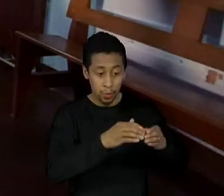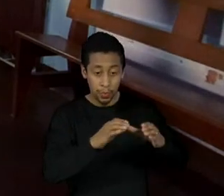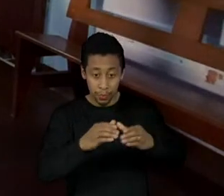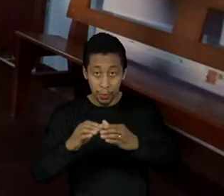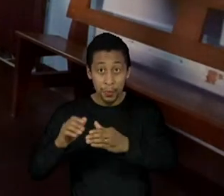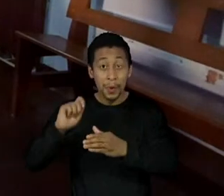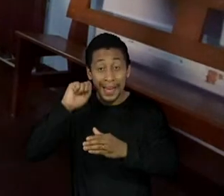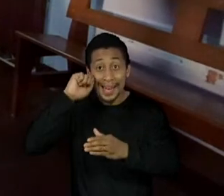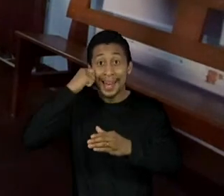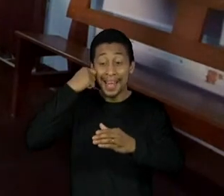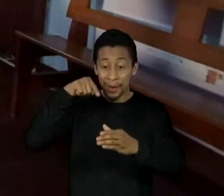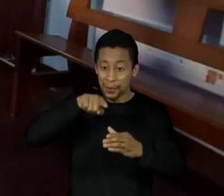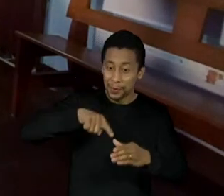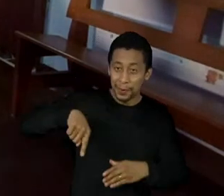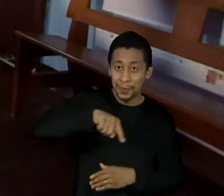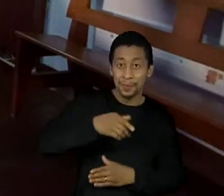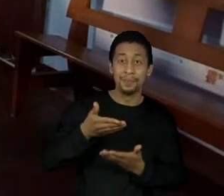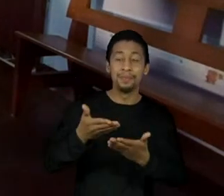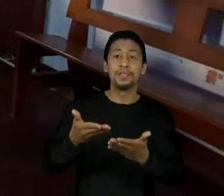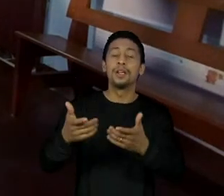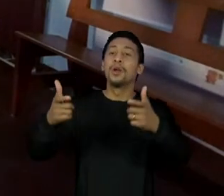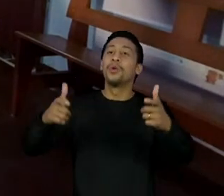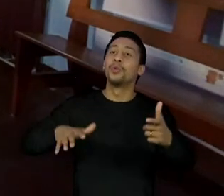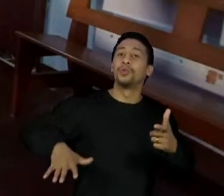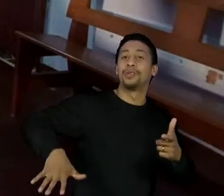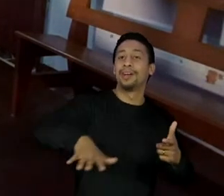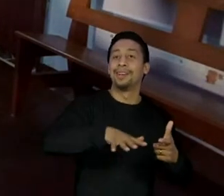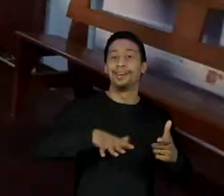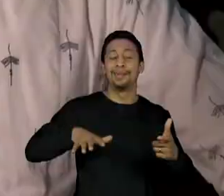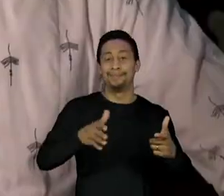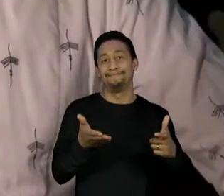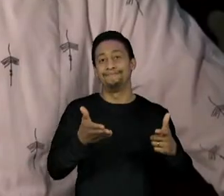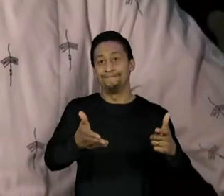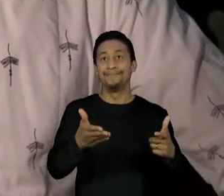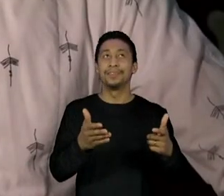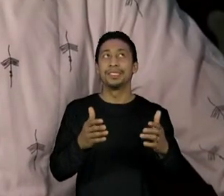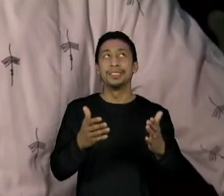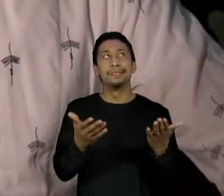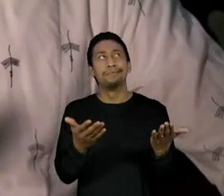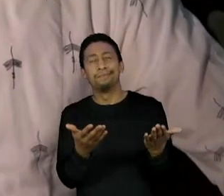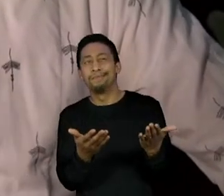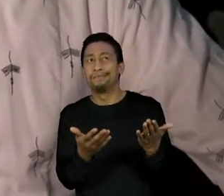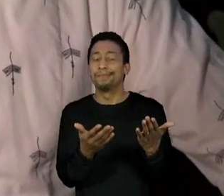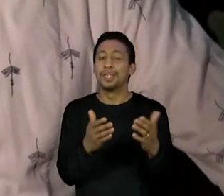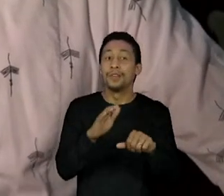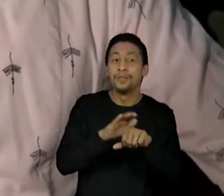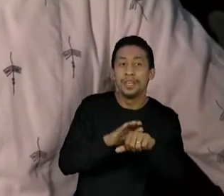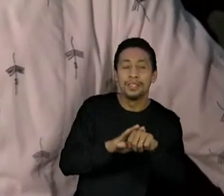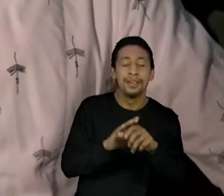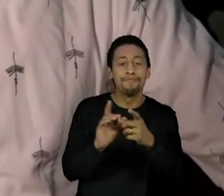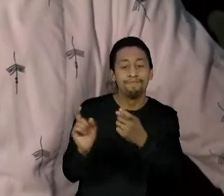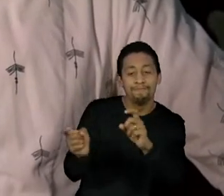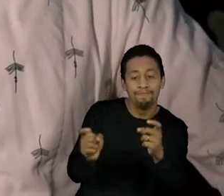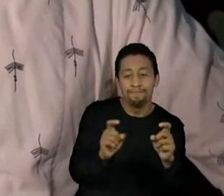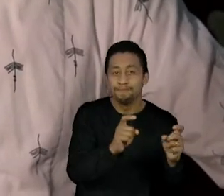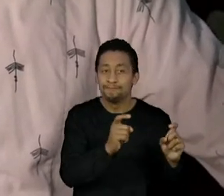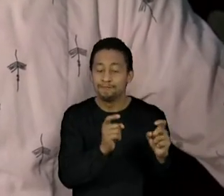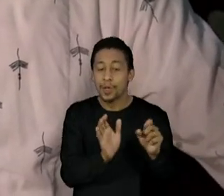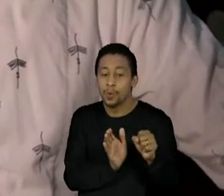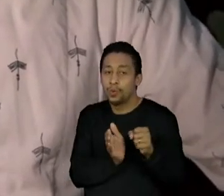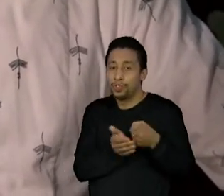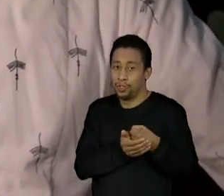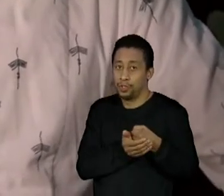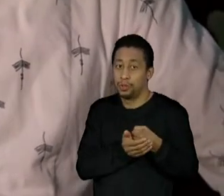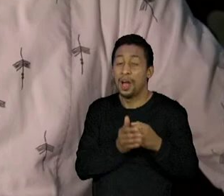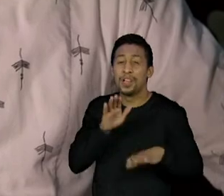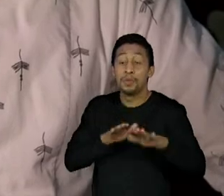pelas irmandades negras, elas eram espaços, então, que, de certa maneira, as demandas da população negra, elas